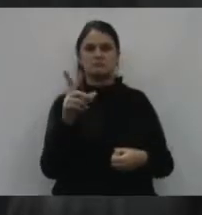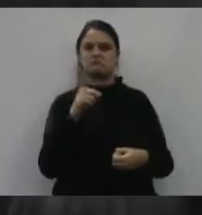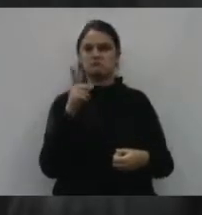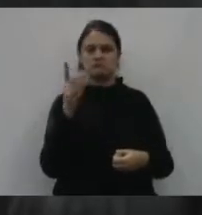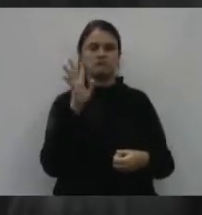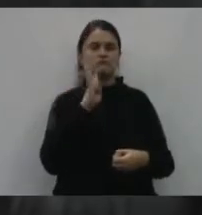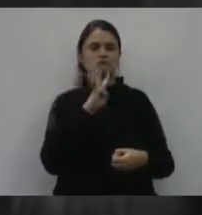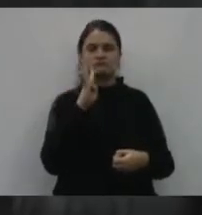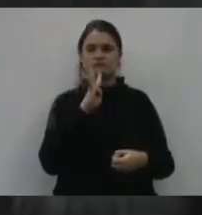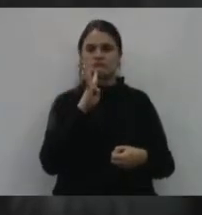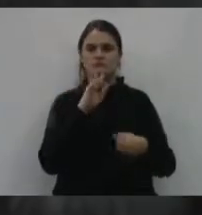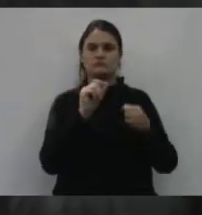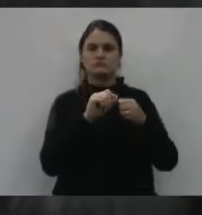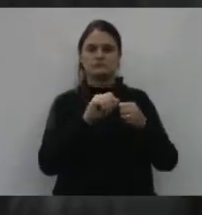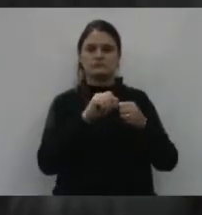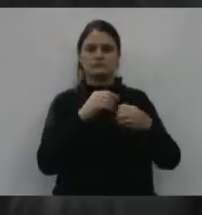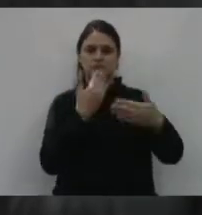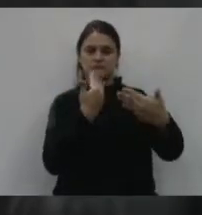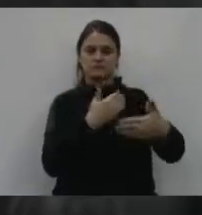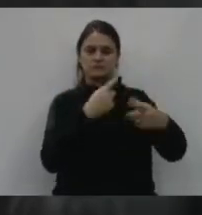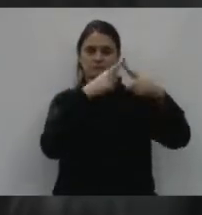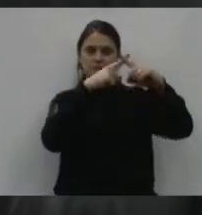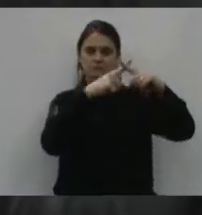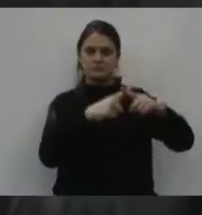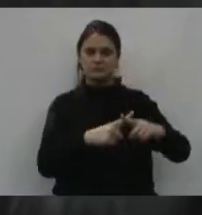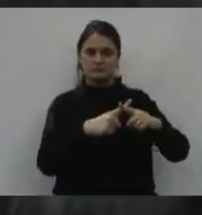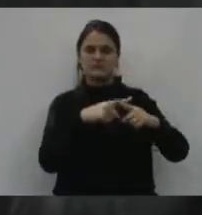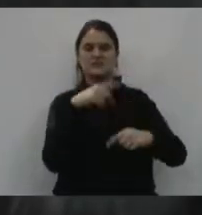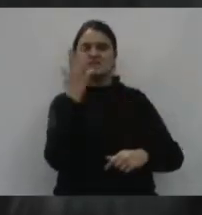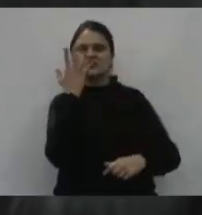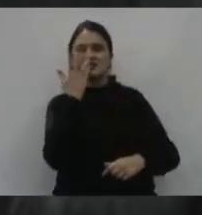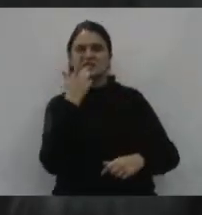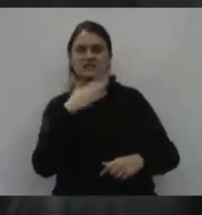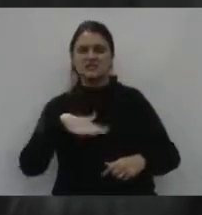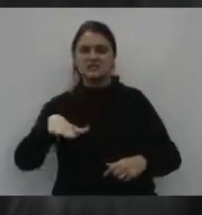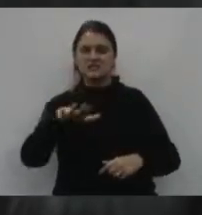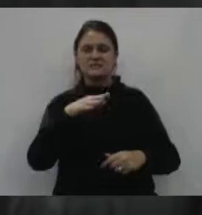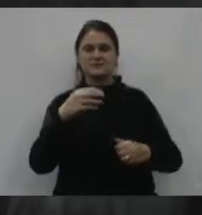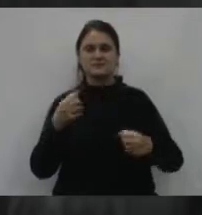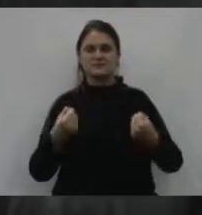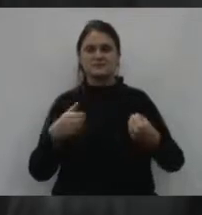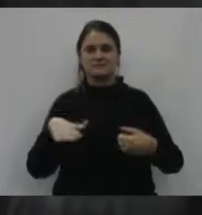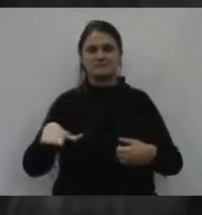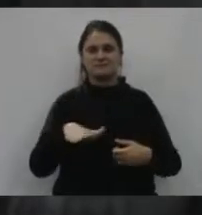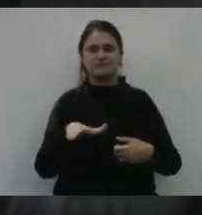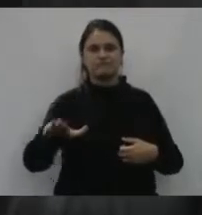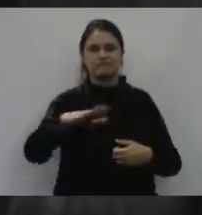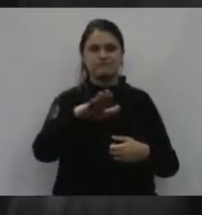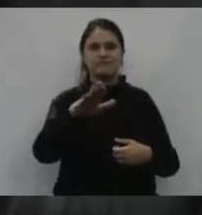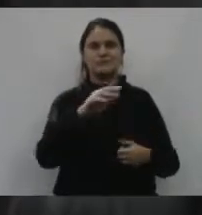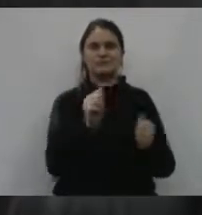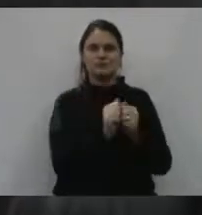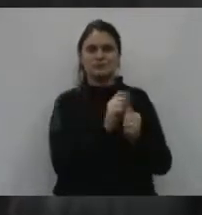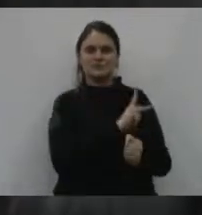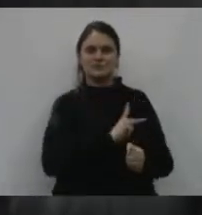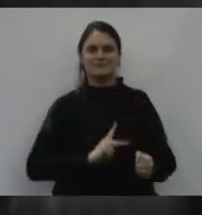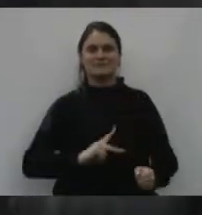Vitória esteve realizando mais uma prova envolvendo as nossas crianças. Lá nós vimos, o presidente esteve lá